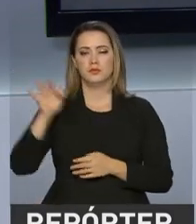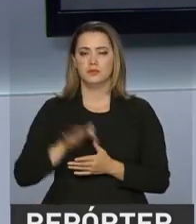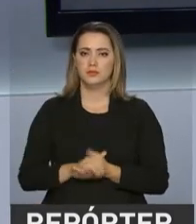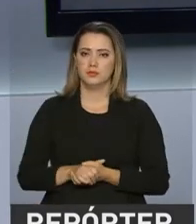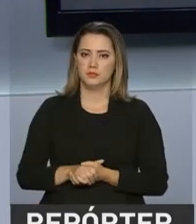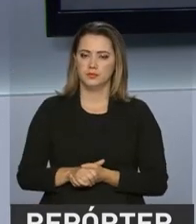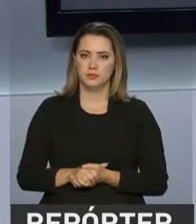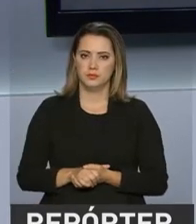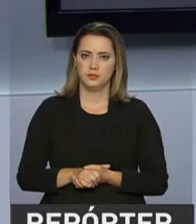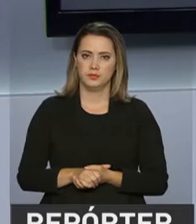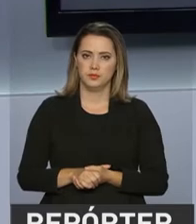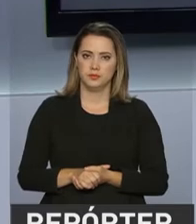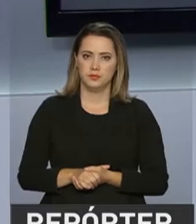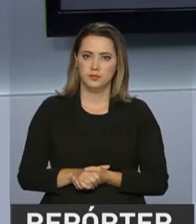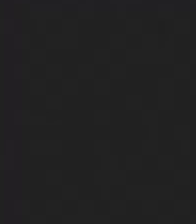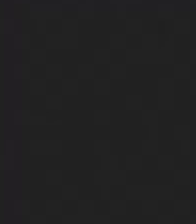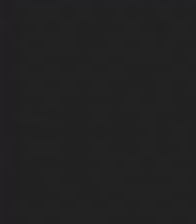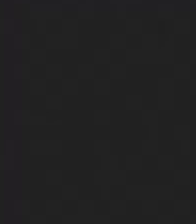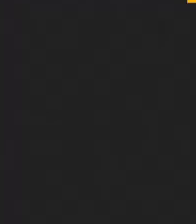do governo federal